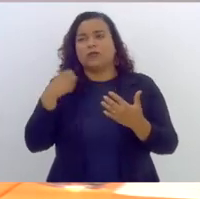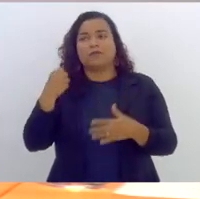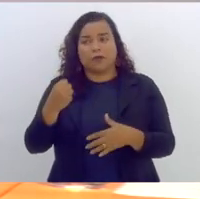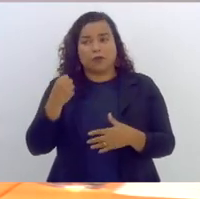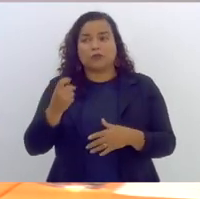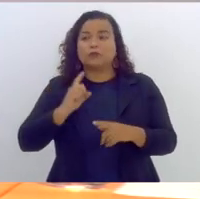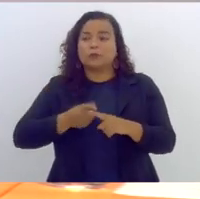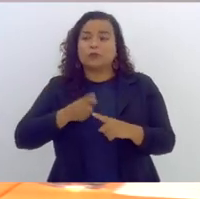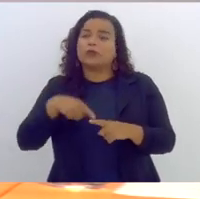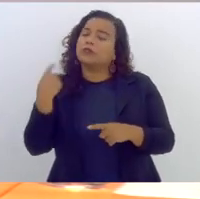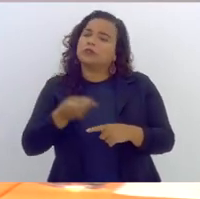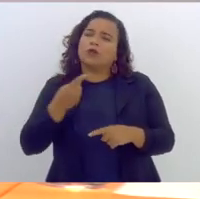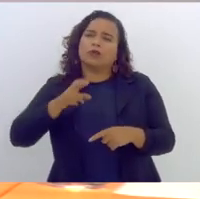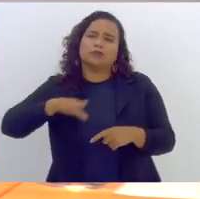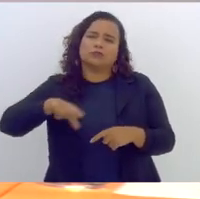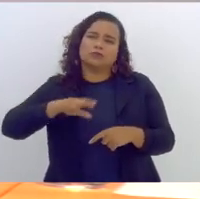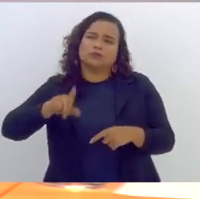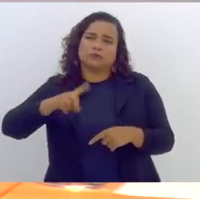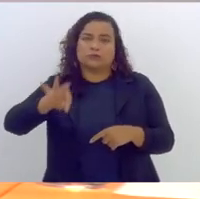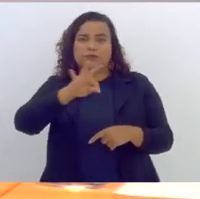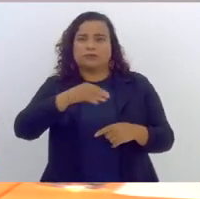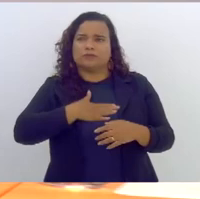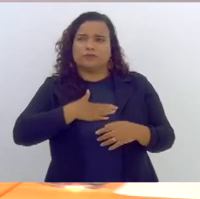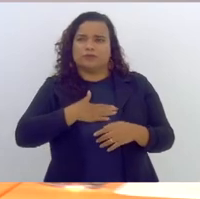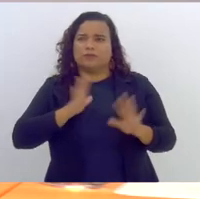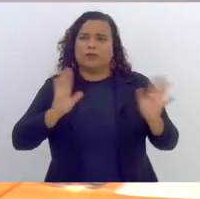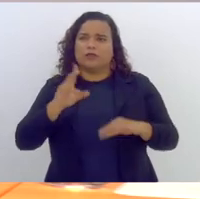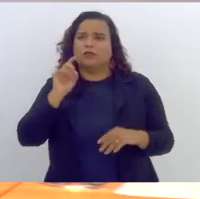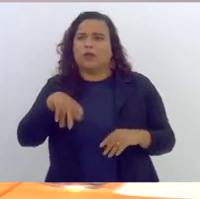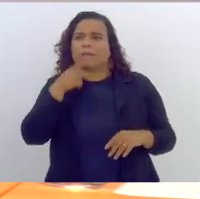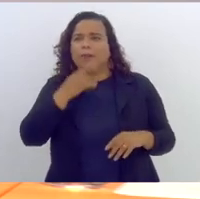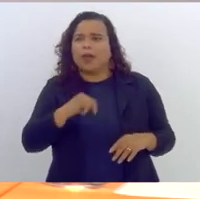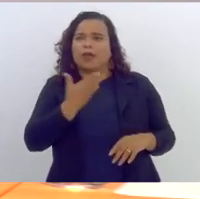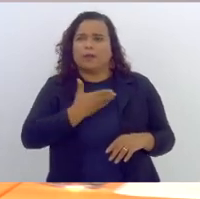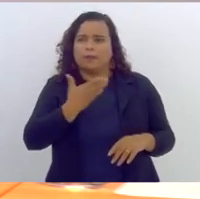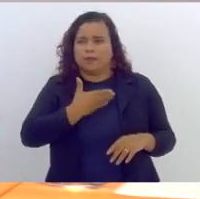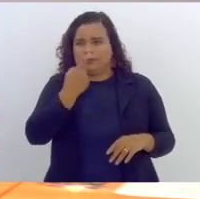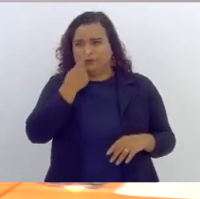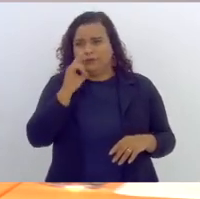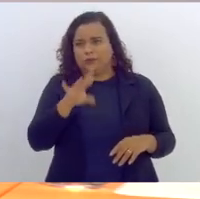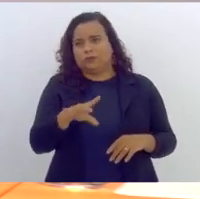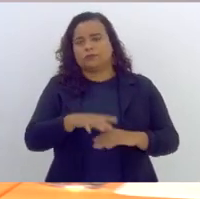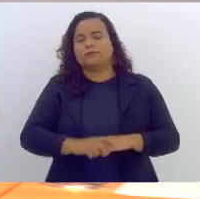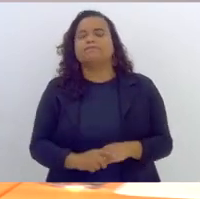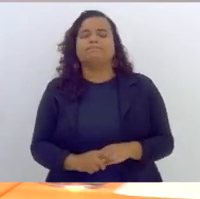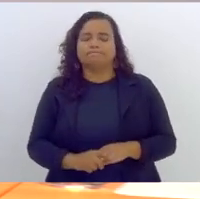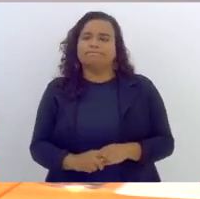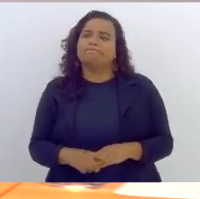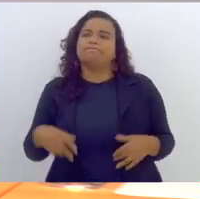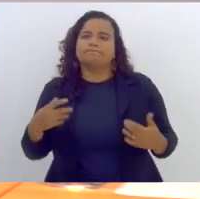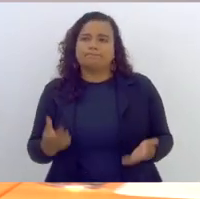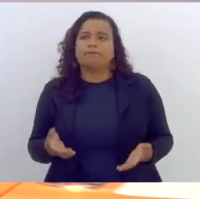nós não somos queridos a não ser por nossos pais e amigos mais próximos né E por parlamentares